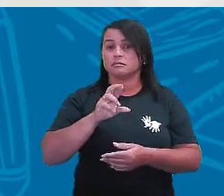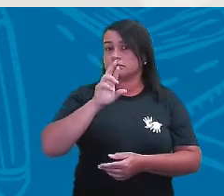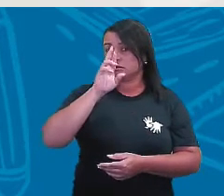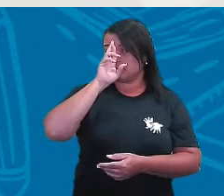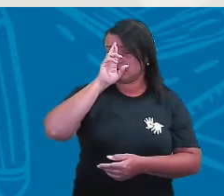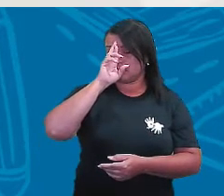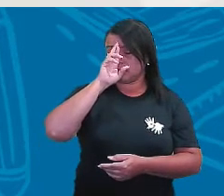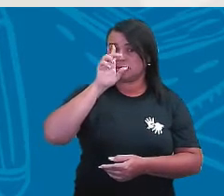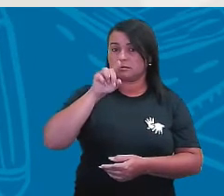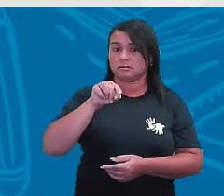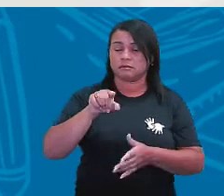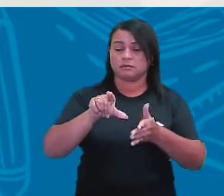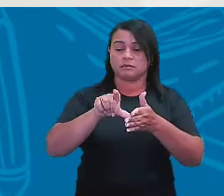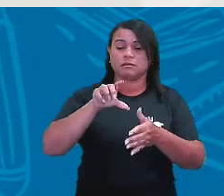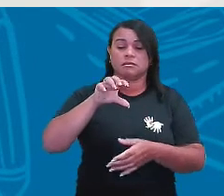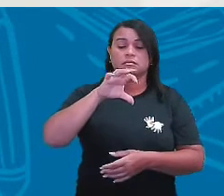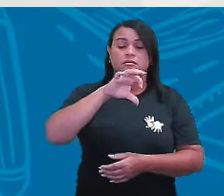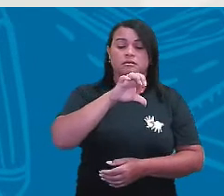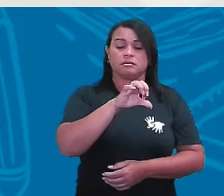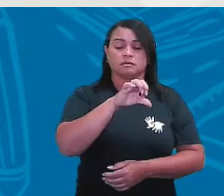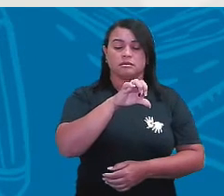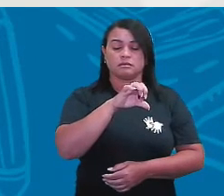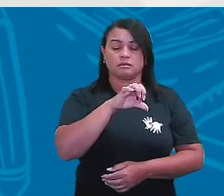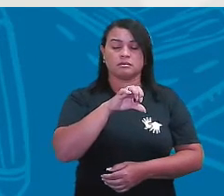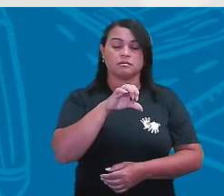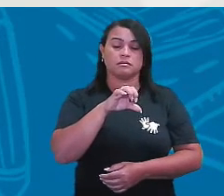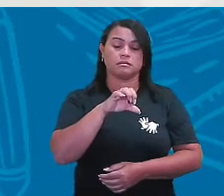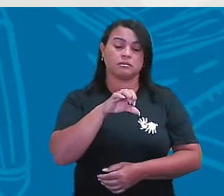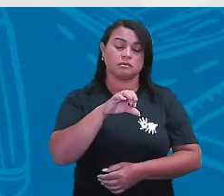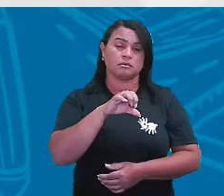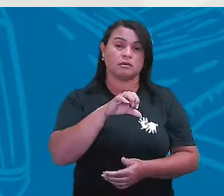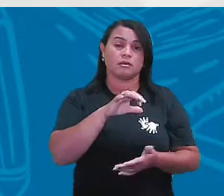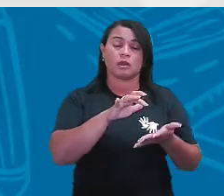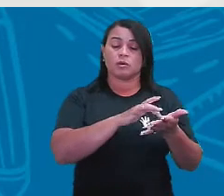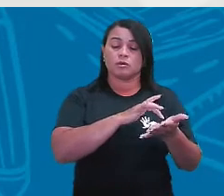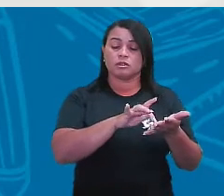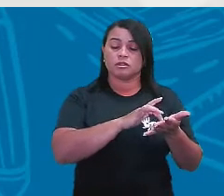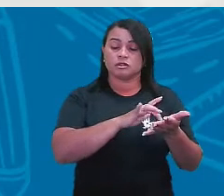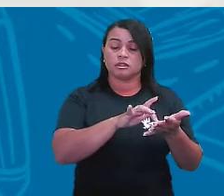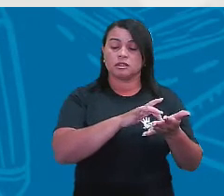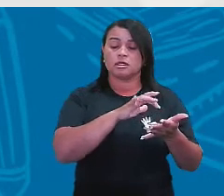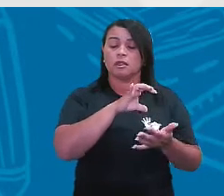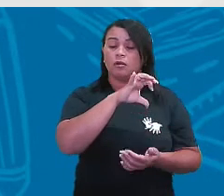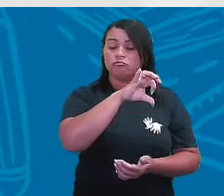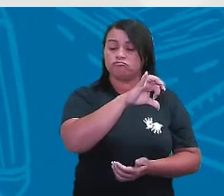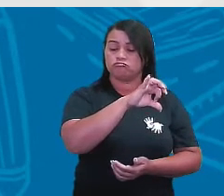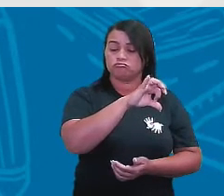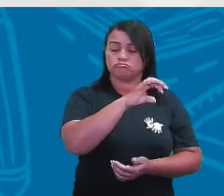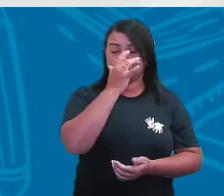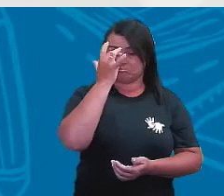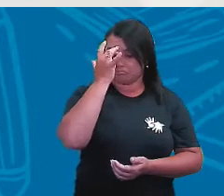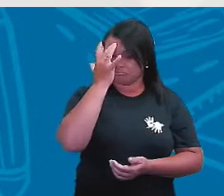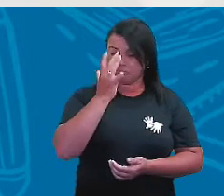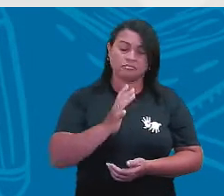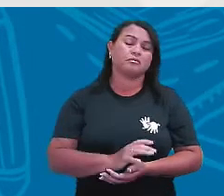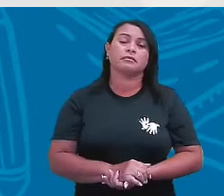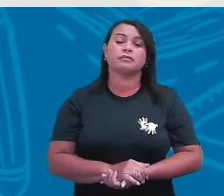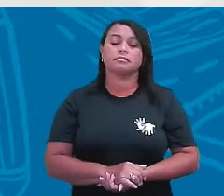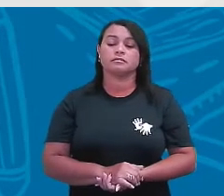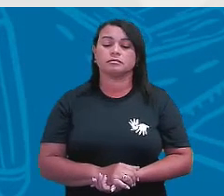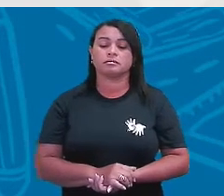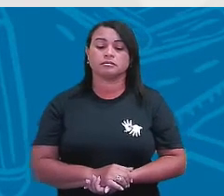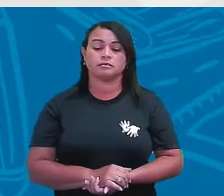é 9 horas. E aí no relógio digital tá tudo muito fácil, ó. Vê comigo como tá